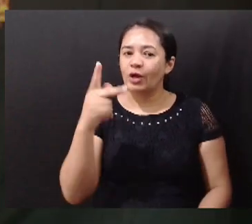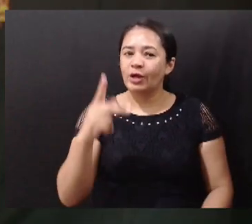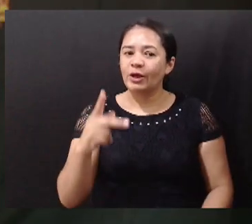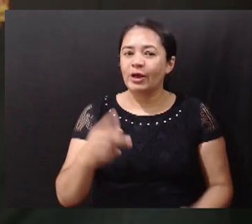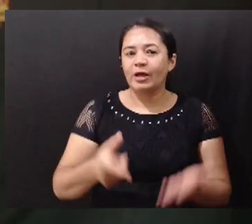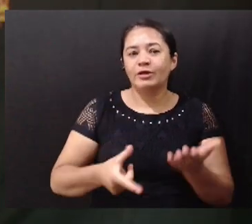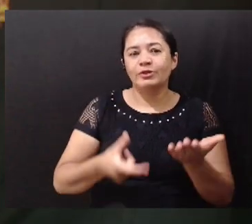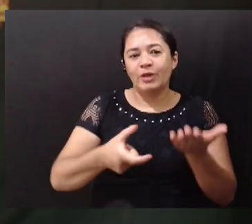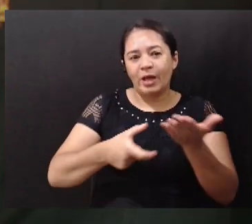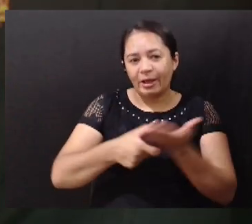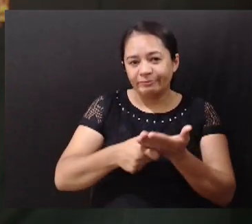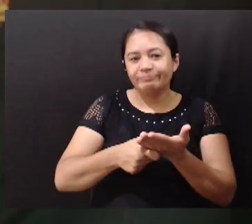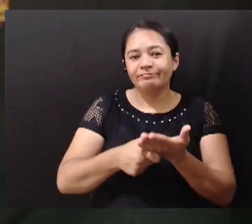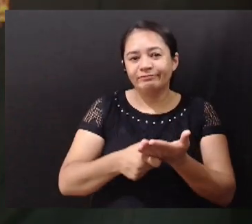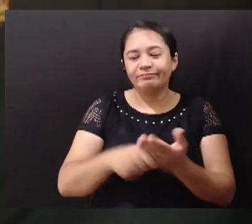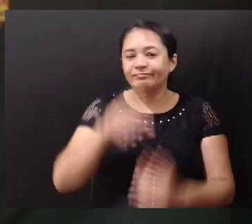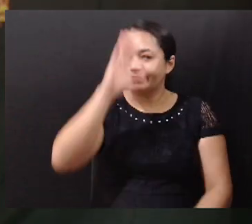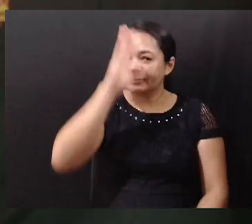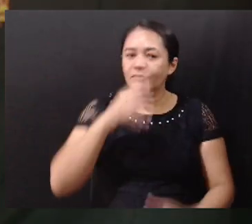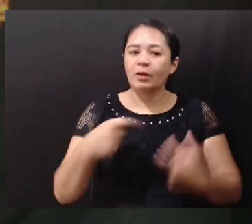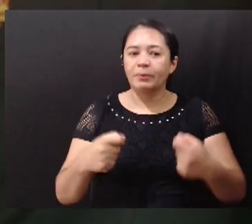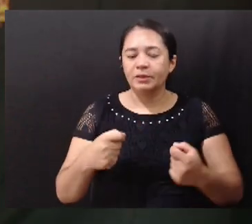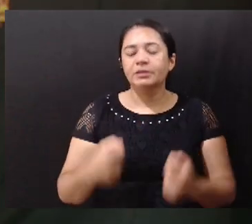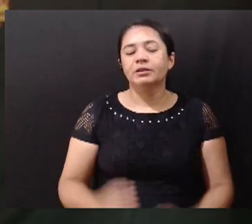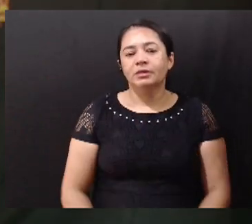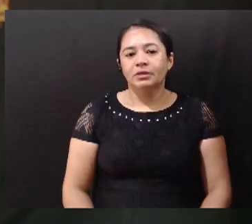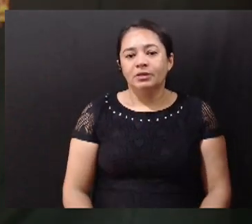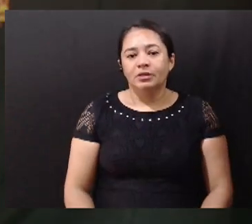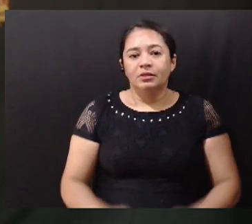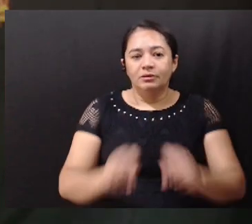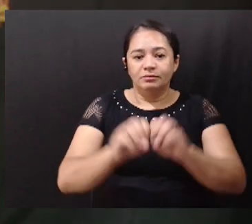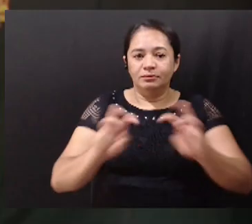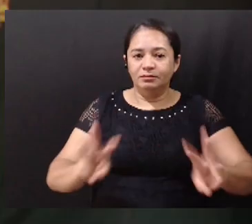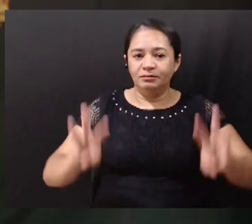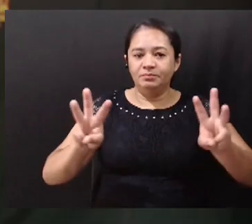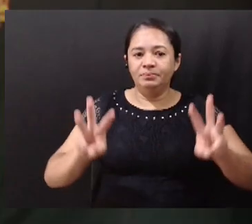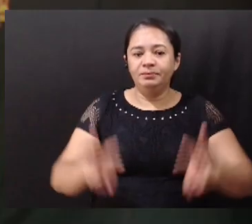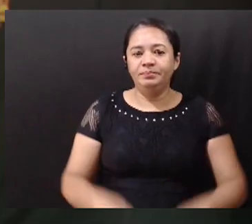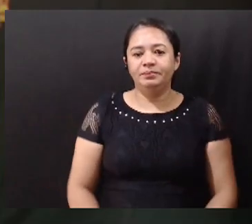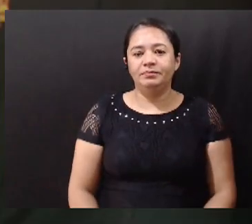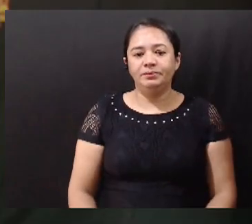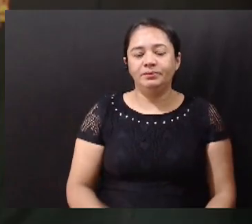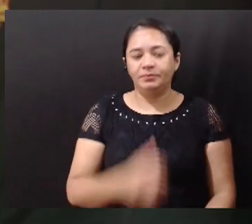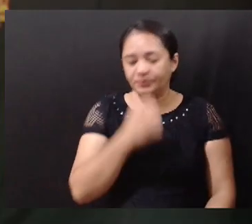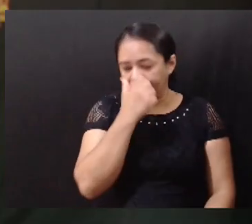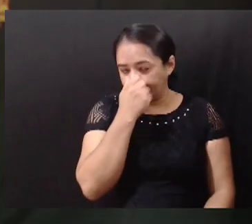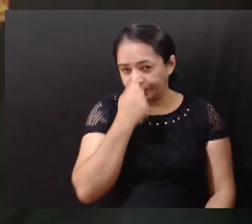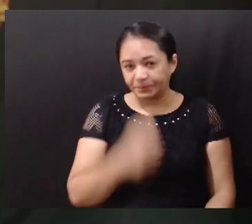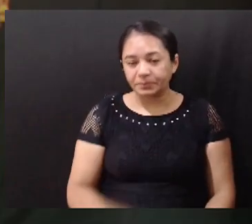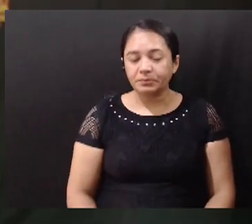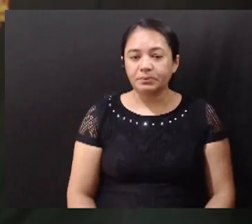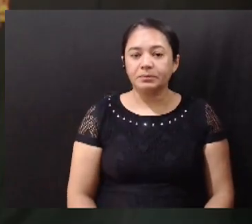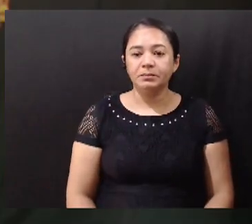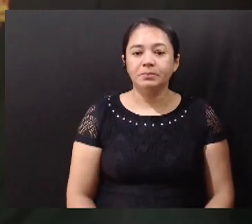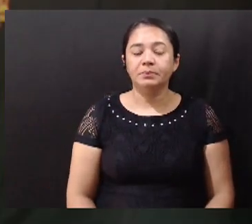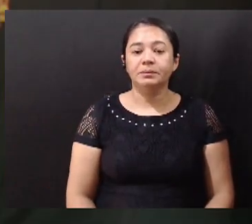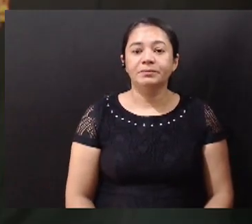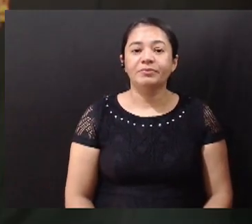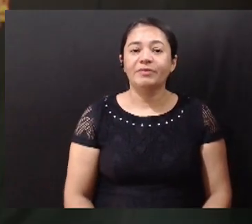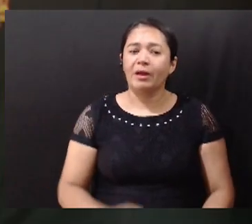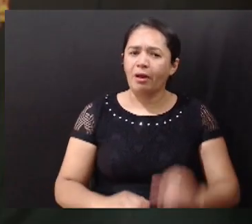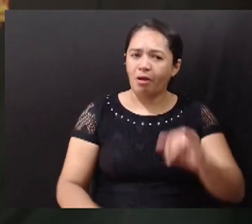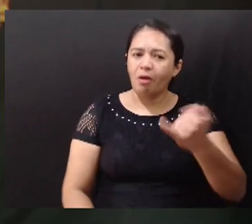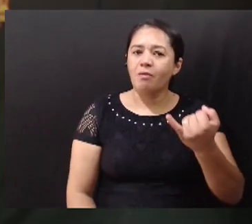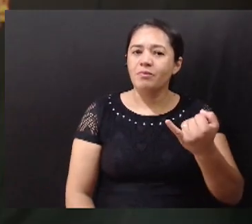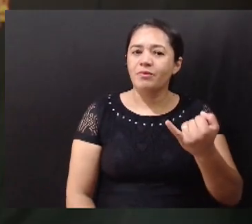entrada gratuita, tá? Precisa ser retirado no site do Simpla. Então vai lá, faz a retirada e aproveita para curtir